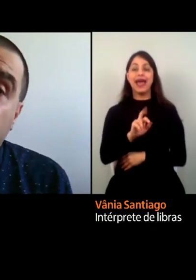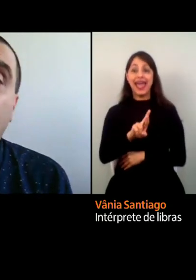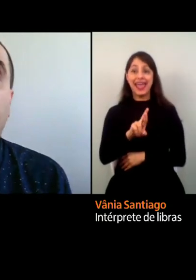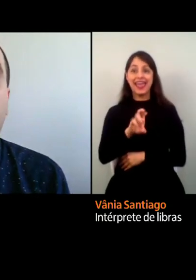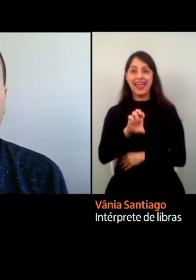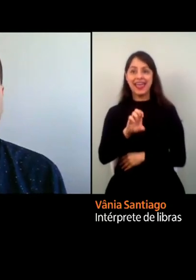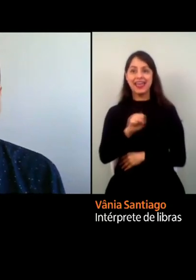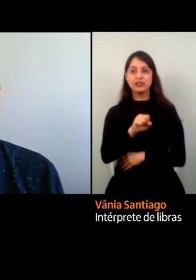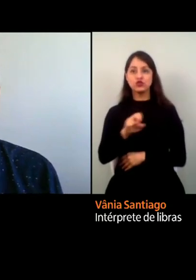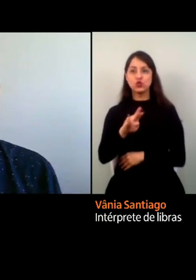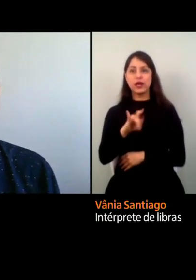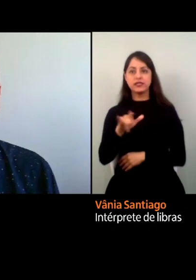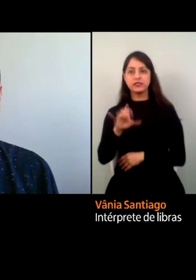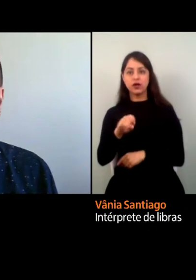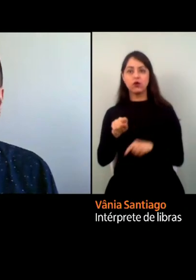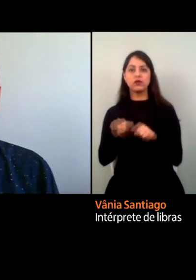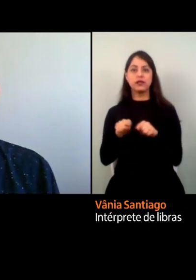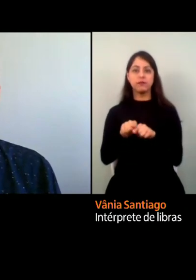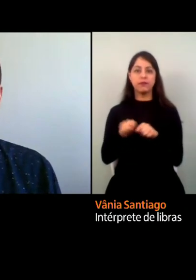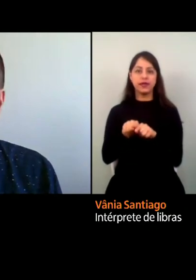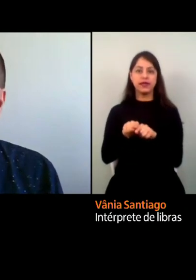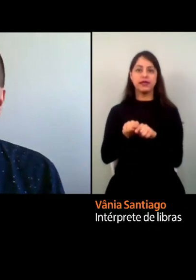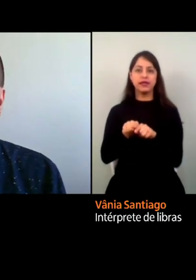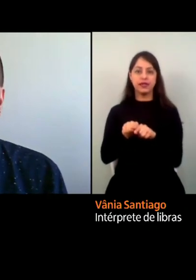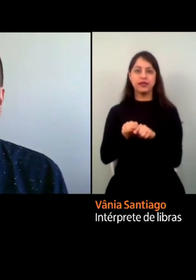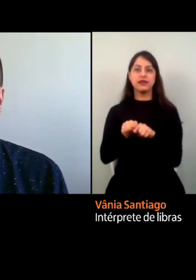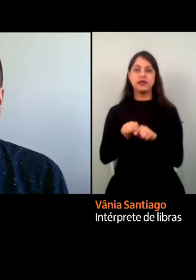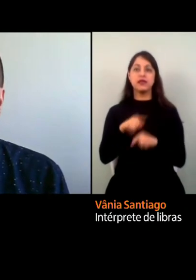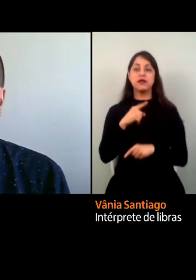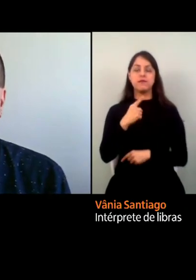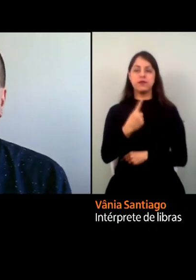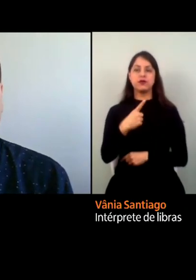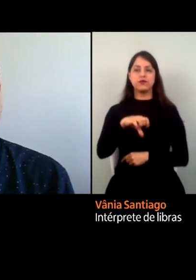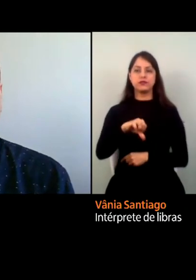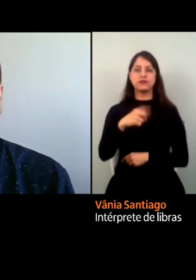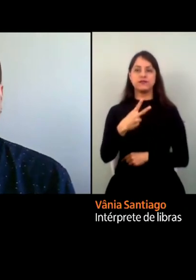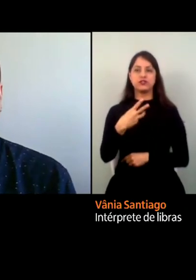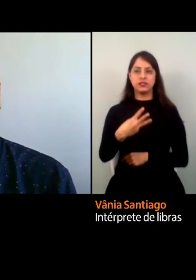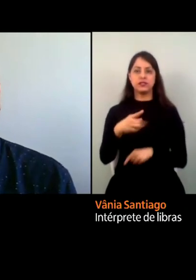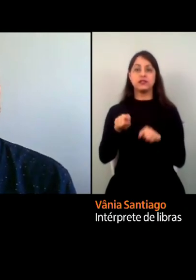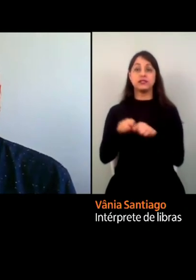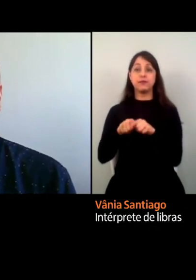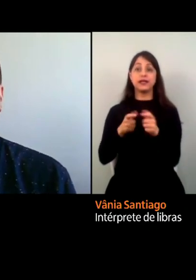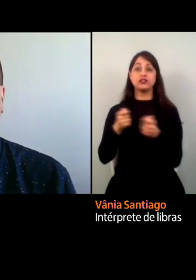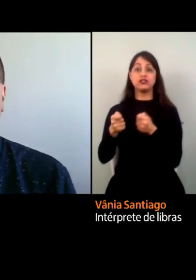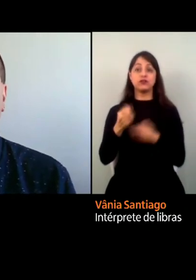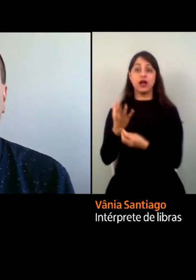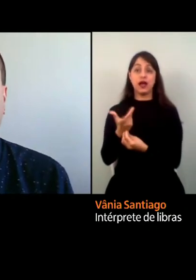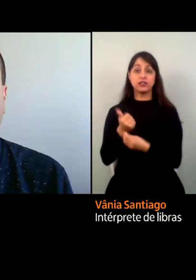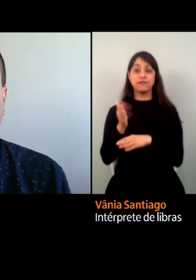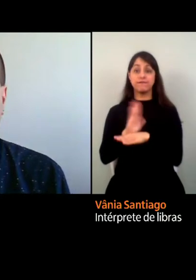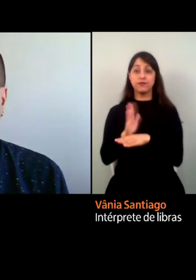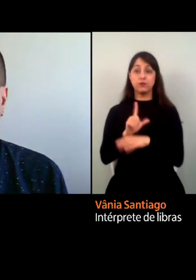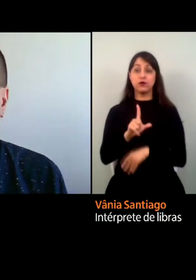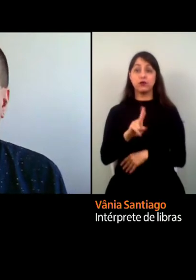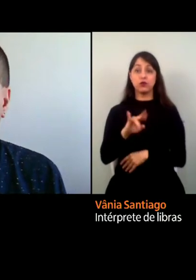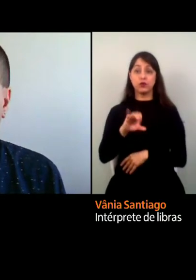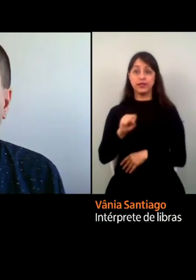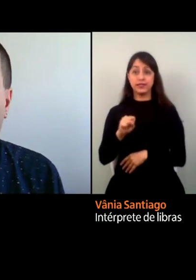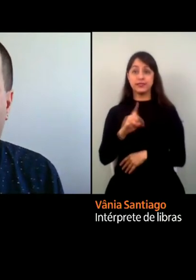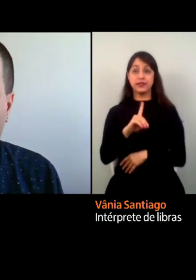1923, e O Inumano, em 1924, e também diretor de arte no filme de Louis Delluc, A Inundação,